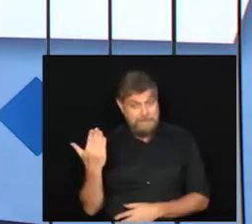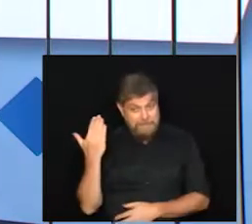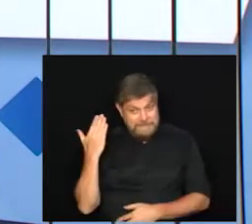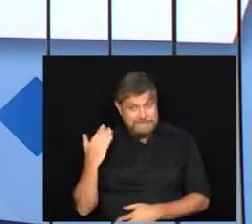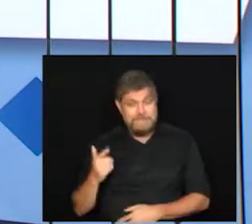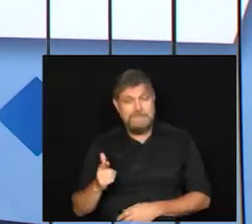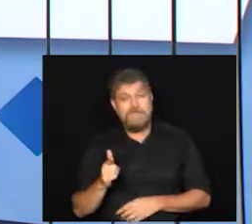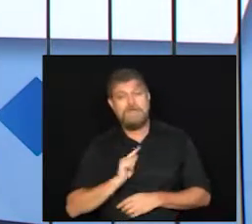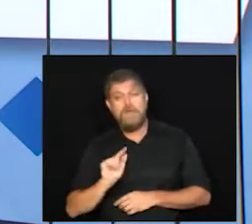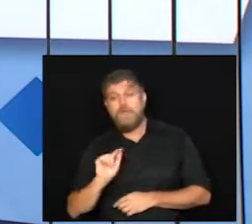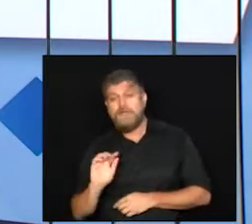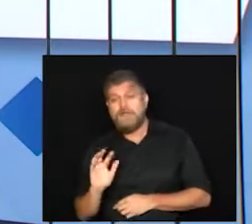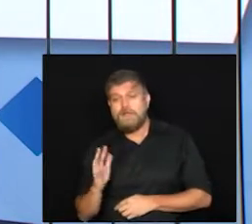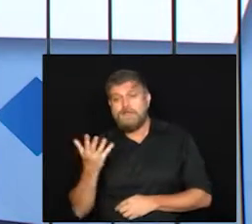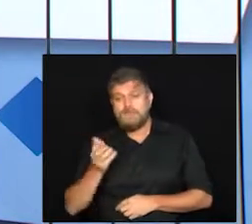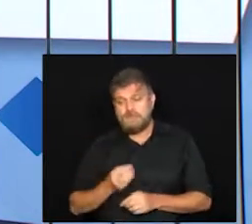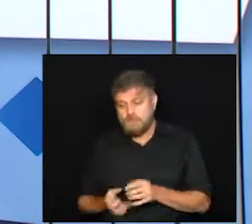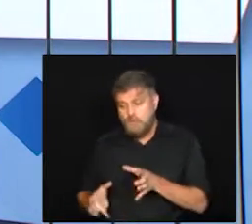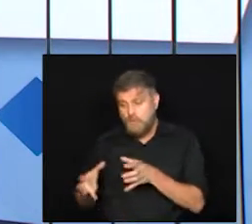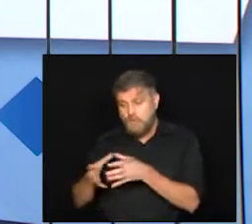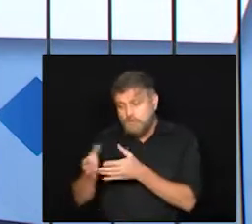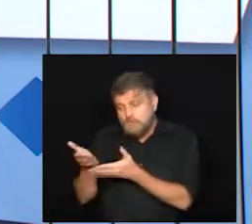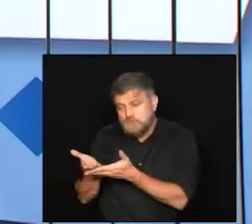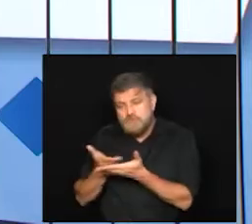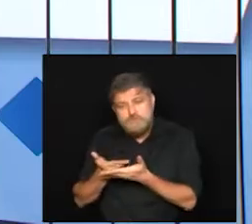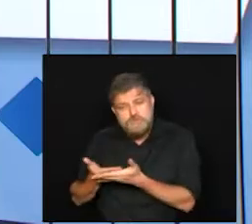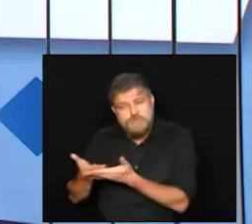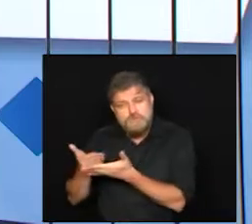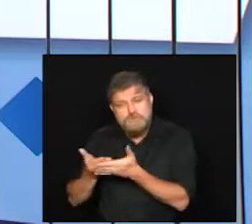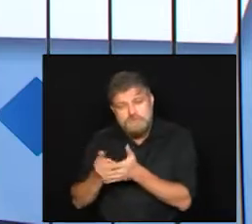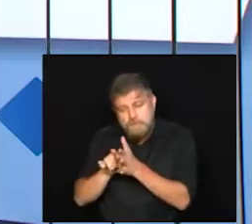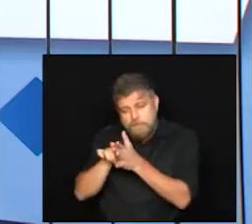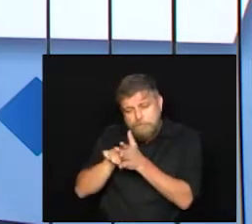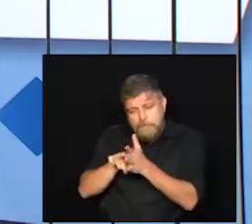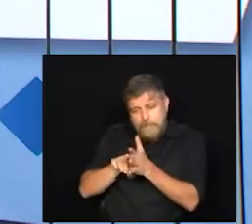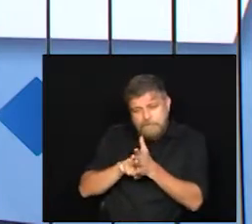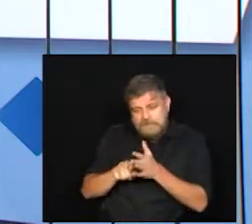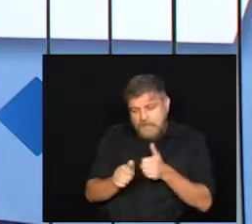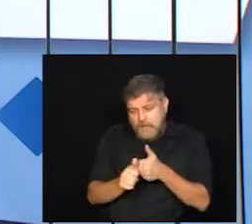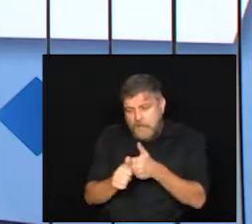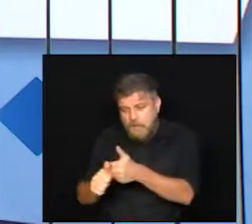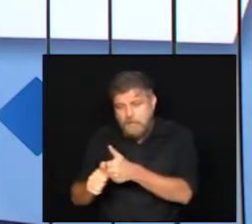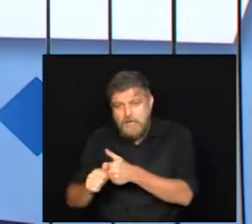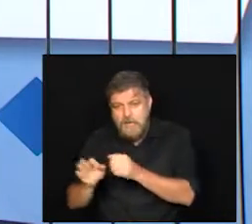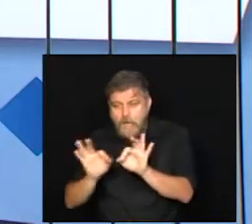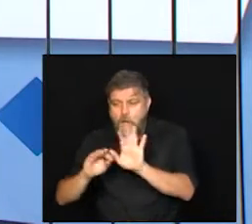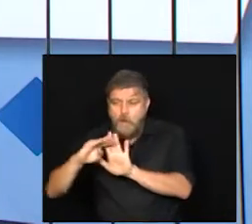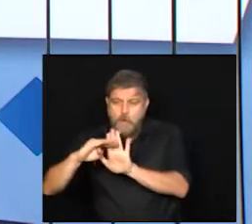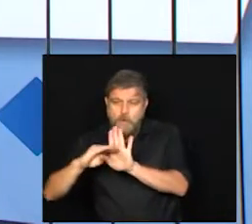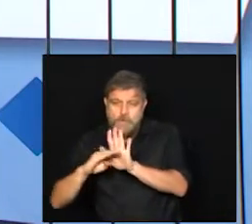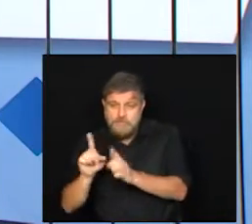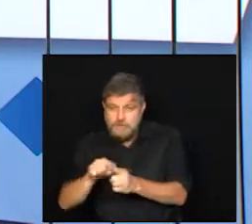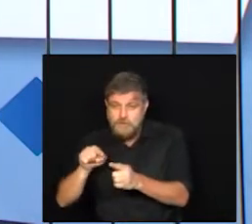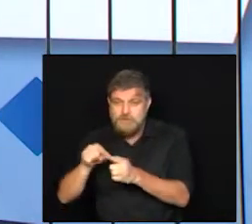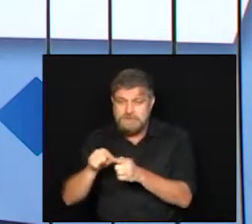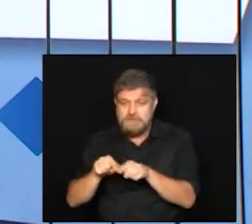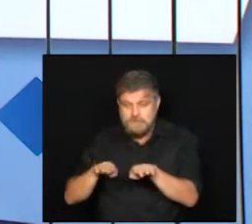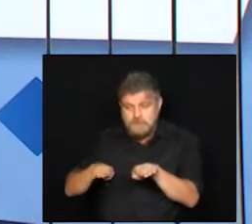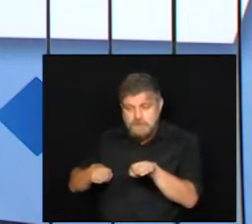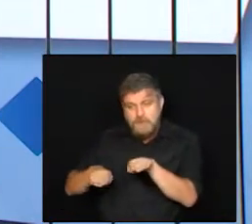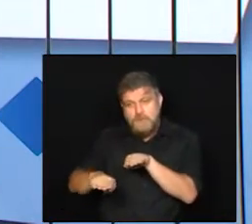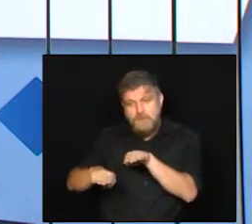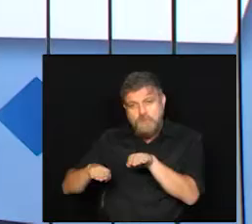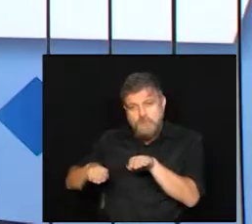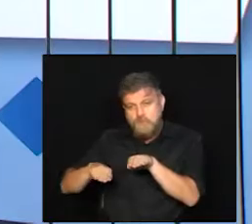gente teve a formação da comissão de estudos que vai acompanhar o projeto para a construção das marginais da